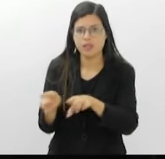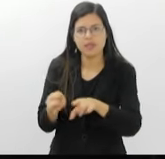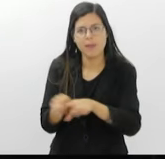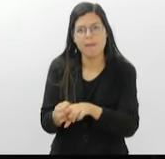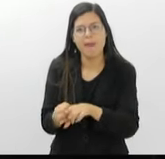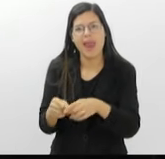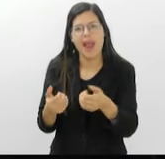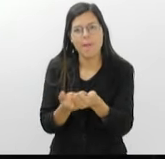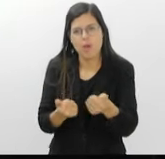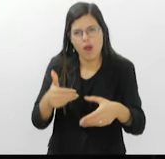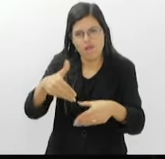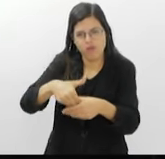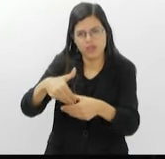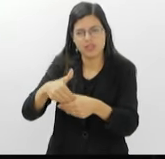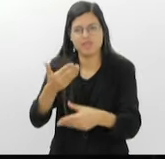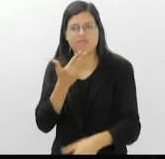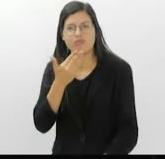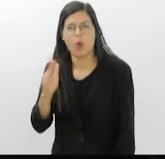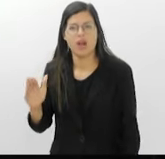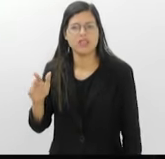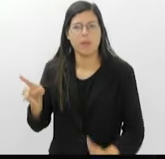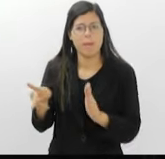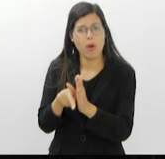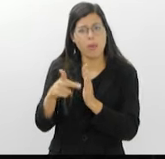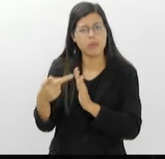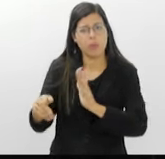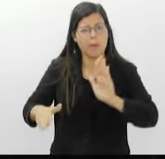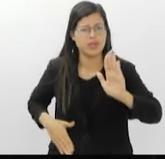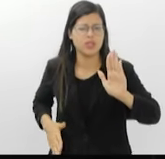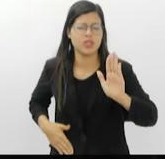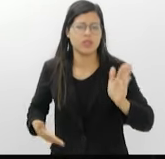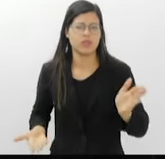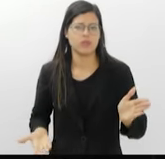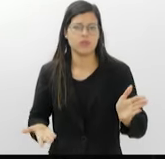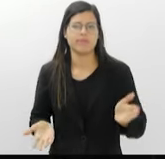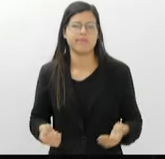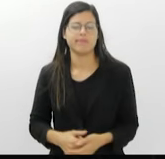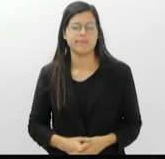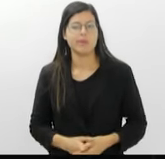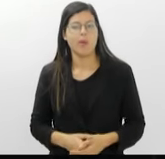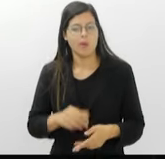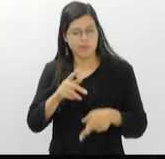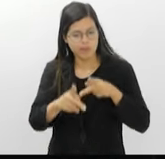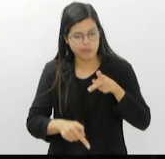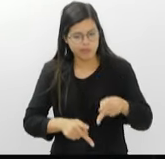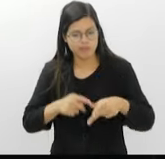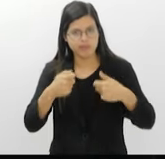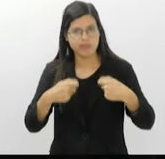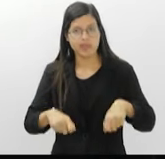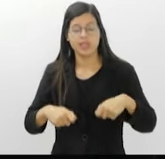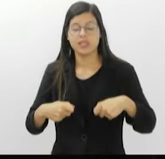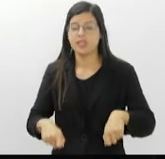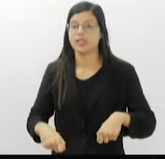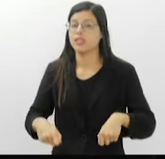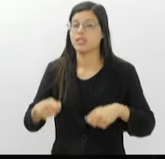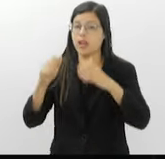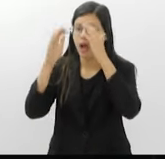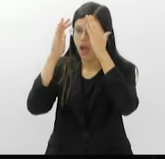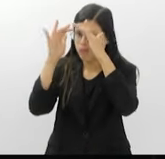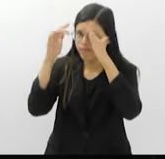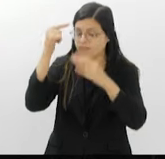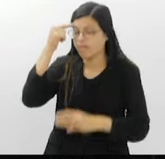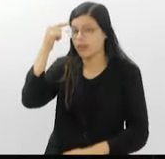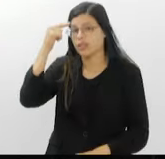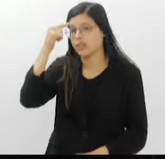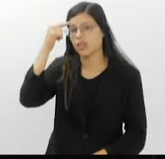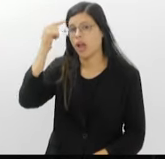milícia. Então a população também tem que fazer sua reflexão para poder ver quem vai estar